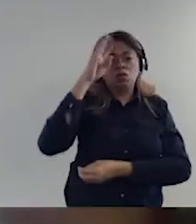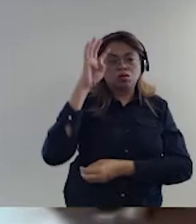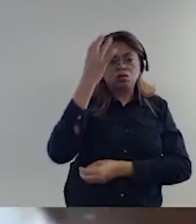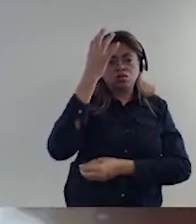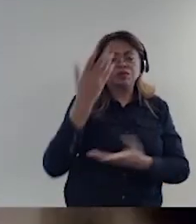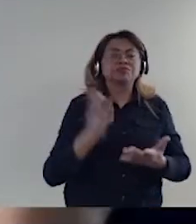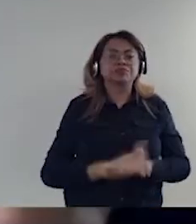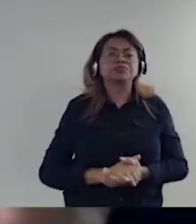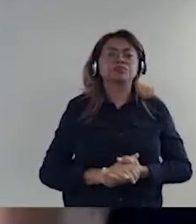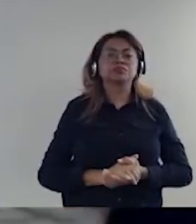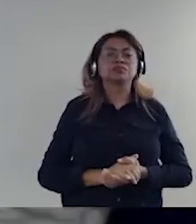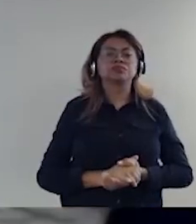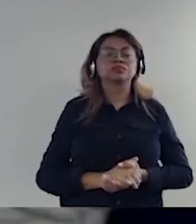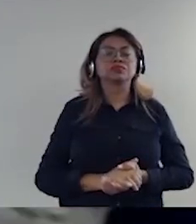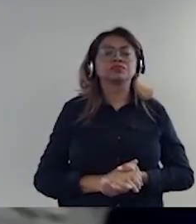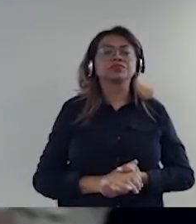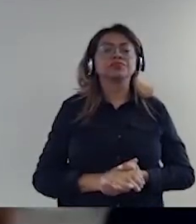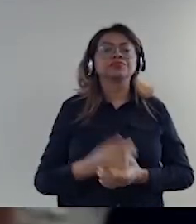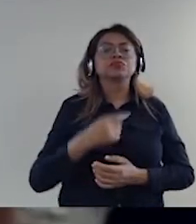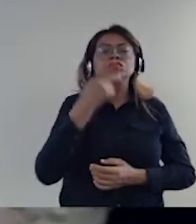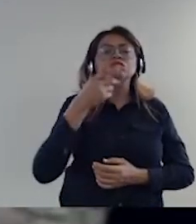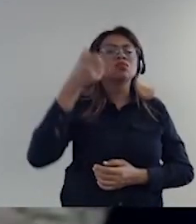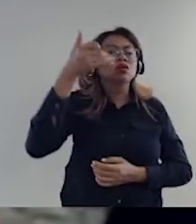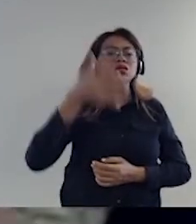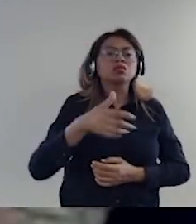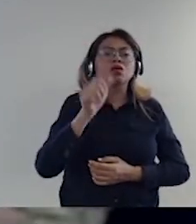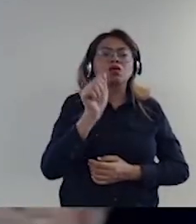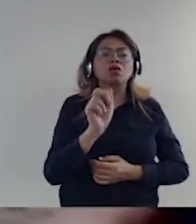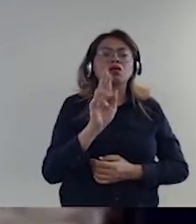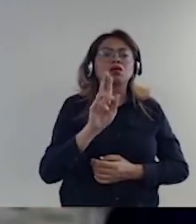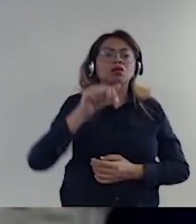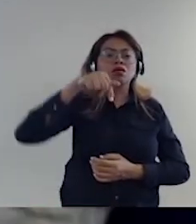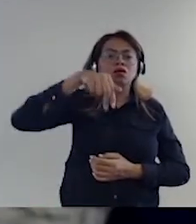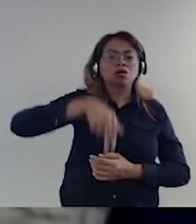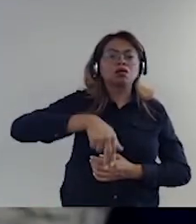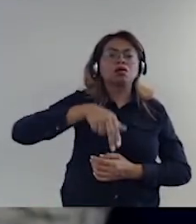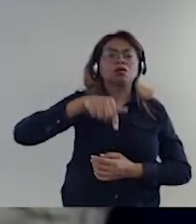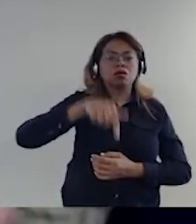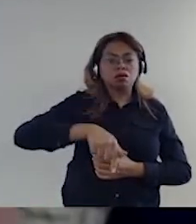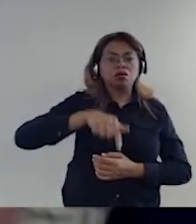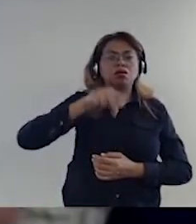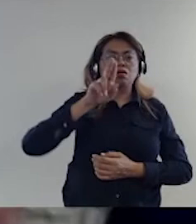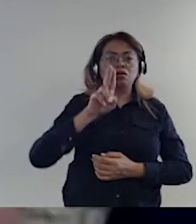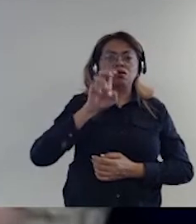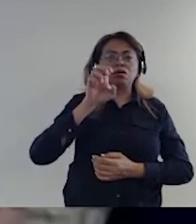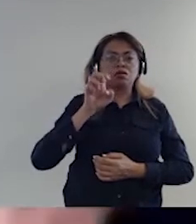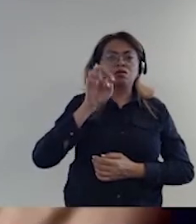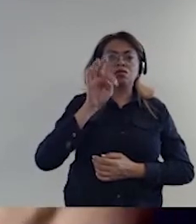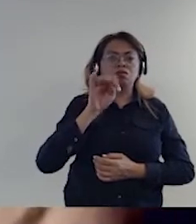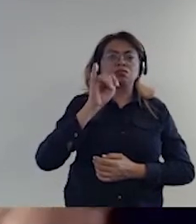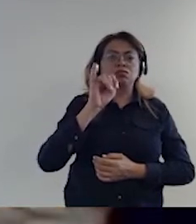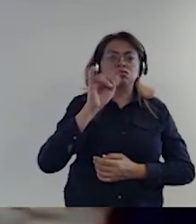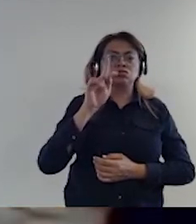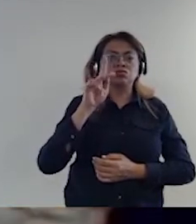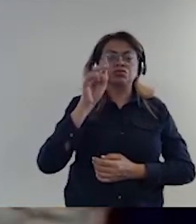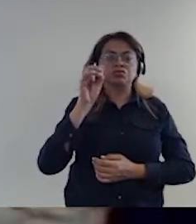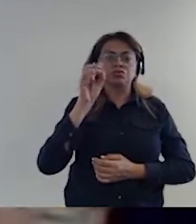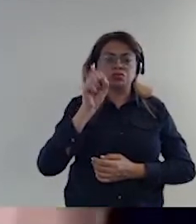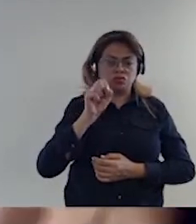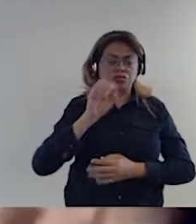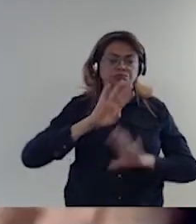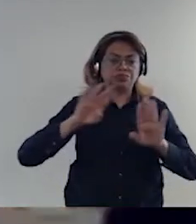eu vou falar nos tais arquétipos. O que é que nós podemos dizer? É evidente que os contratos cuja execução